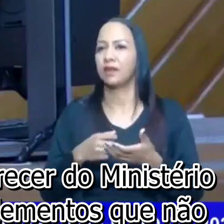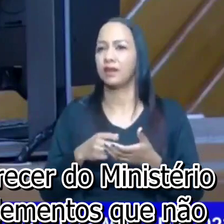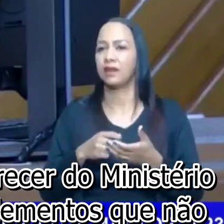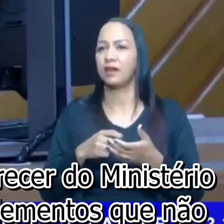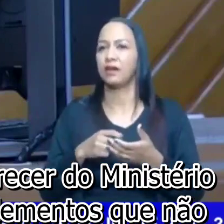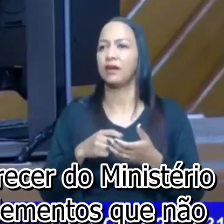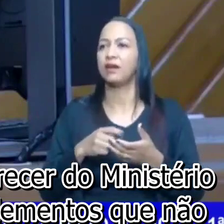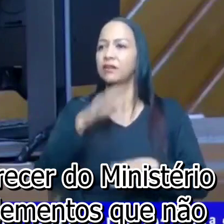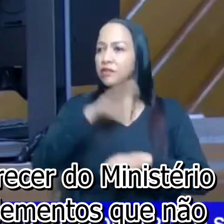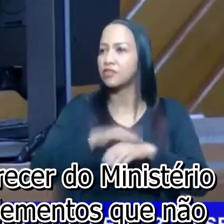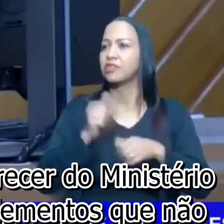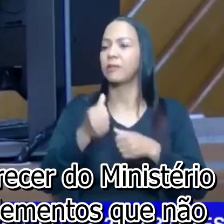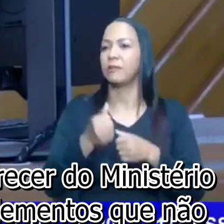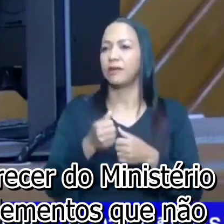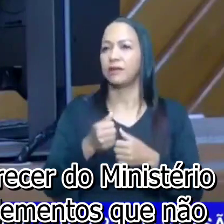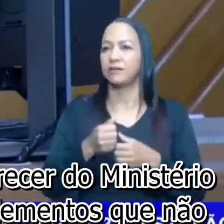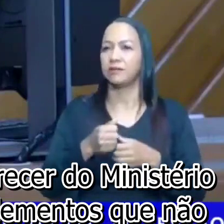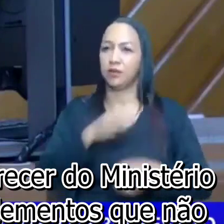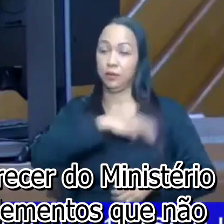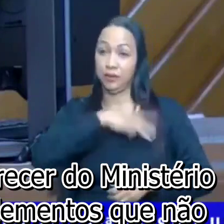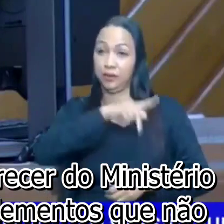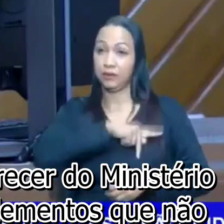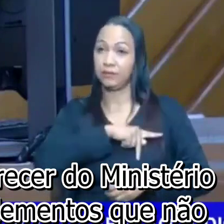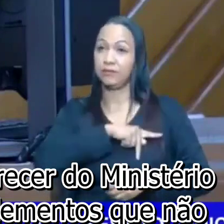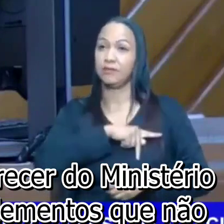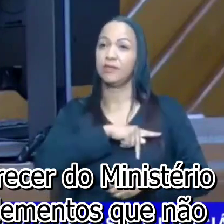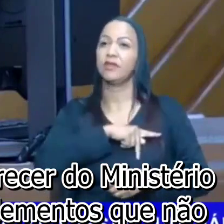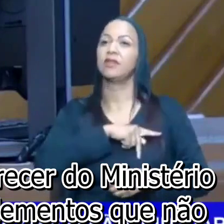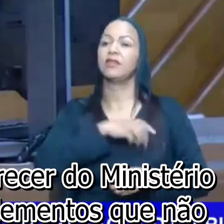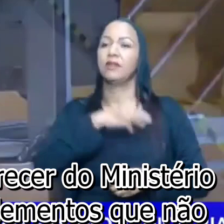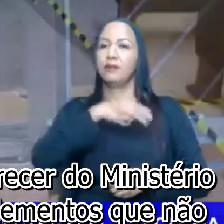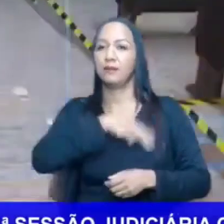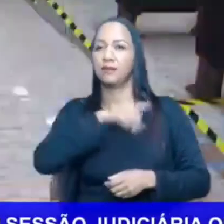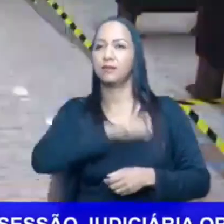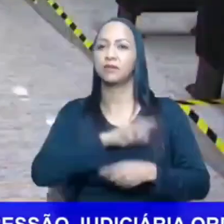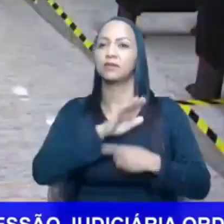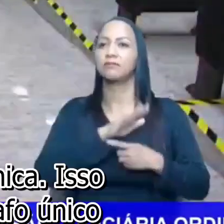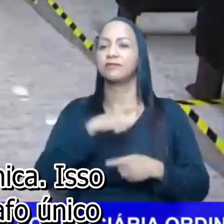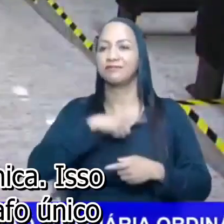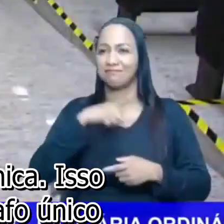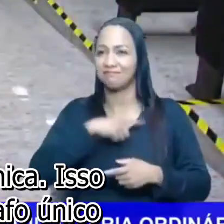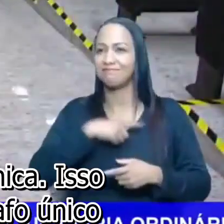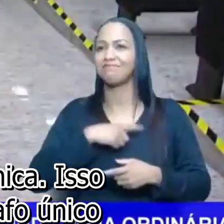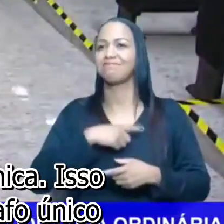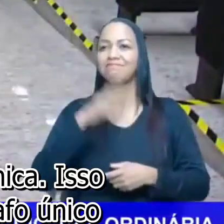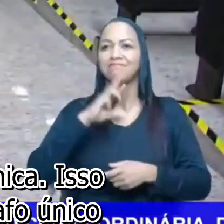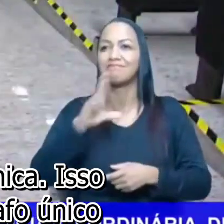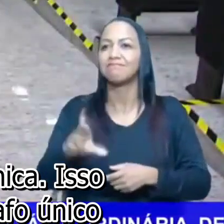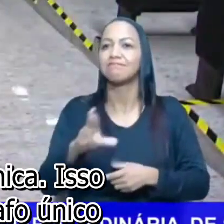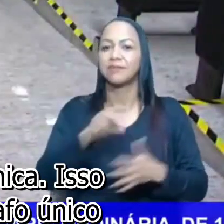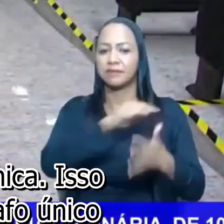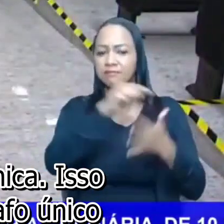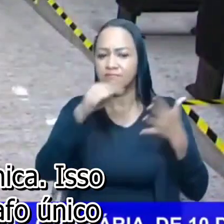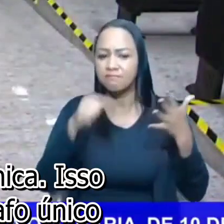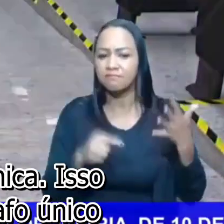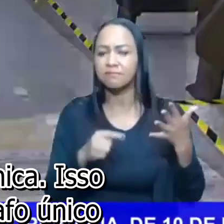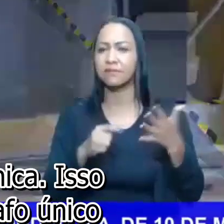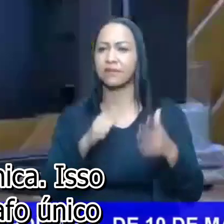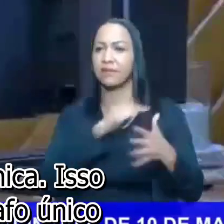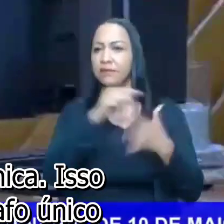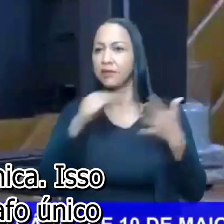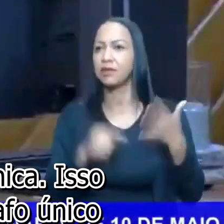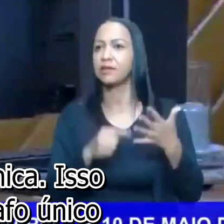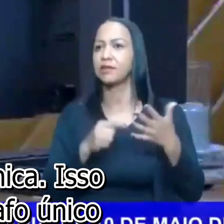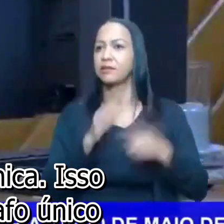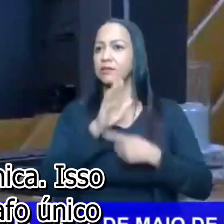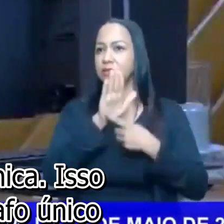após o parecer do Ministério Público, na hipótese em que o Ministério Público traz elementos que não foram identificados pela unidade